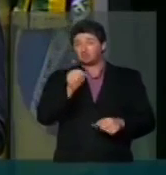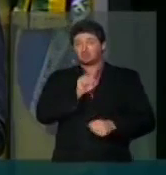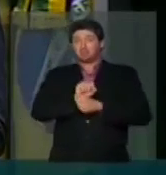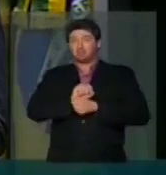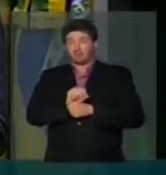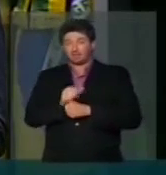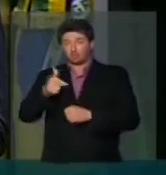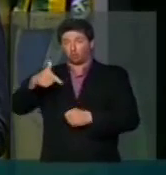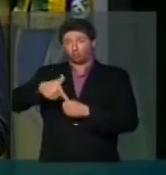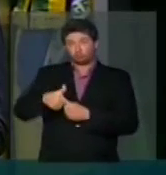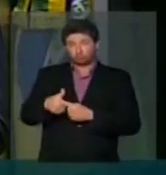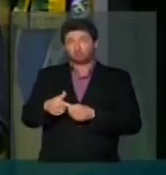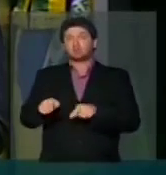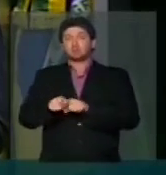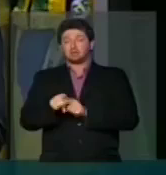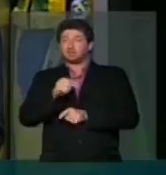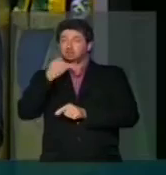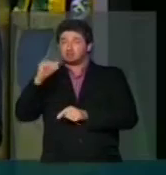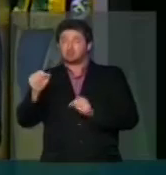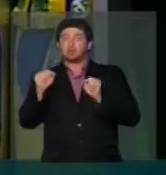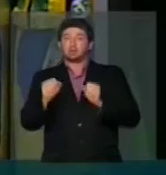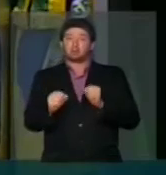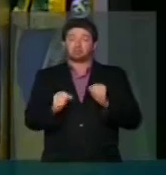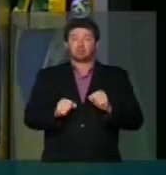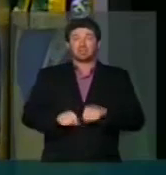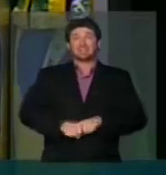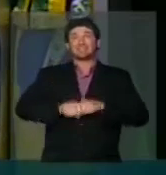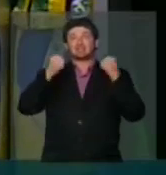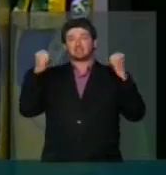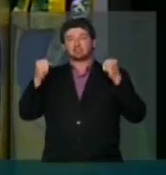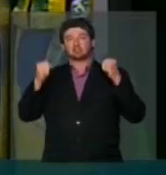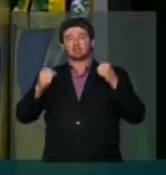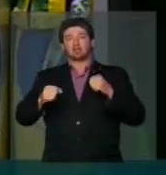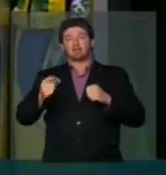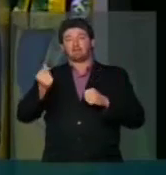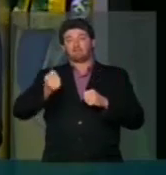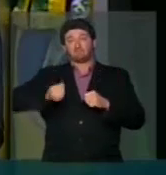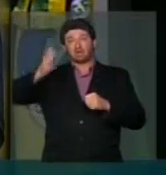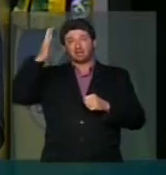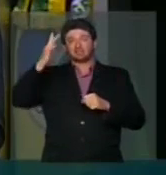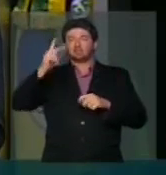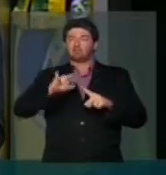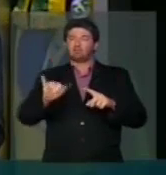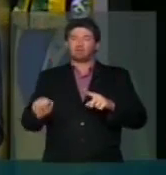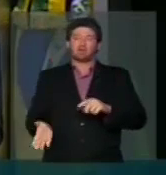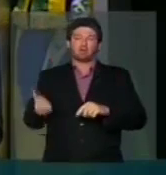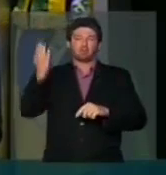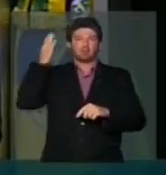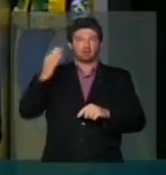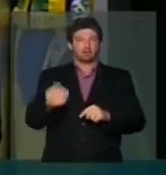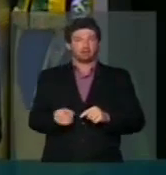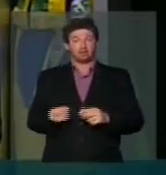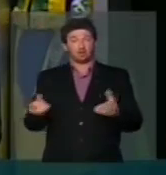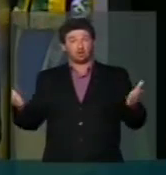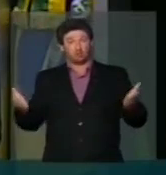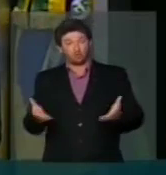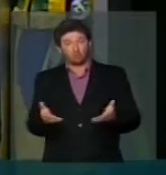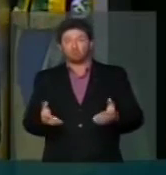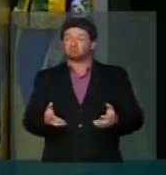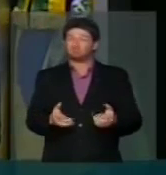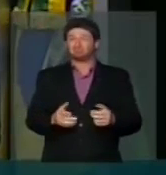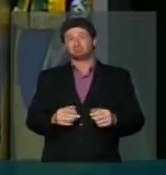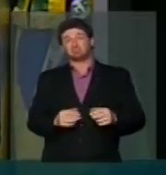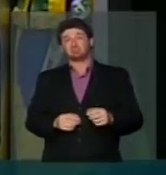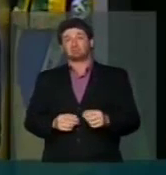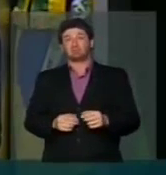de combustíveis e de energia elétrica poderiam estourar e aumentar a inflação drasticamente. Hoje, a alta dos preços chega a quase